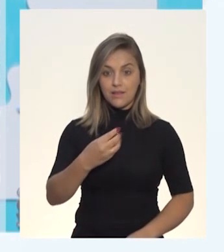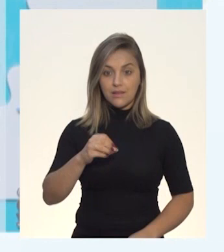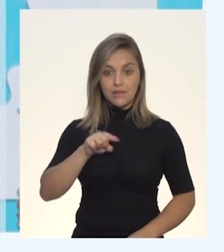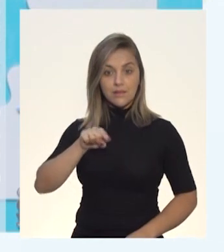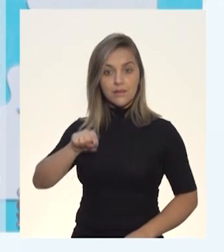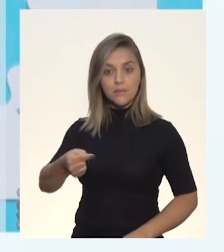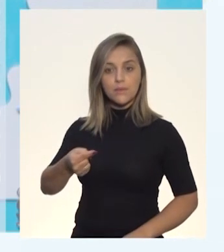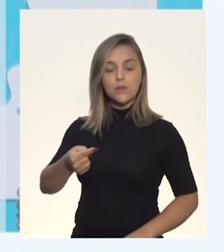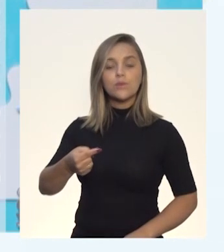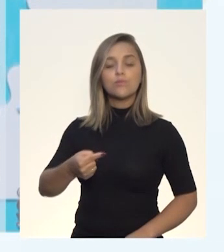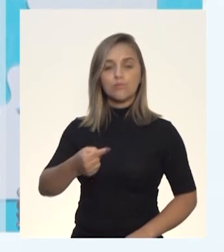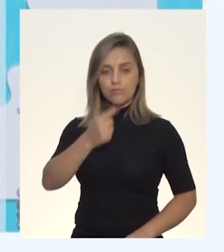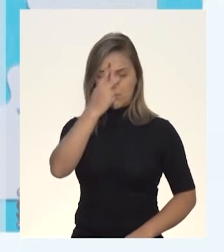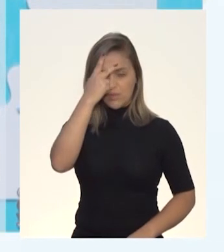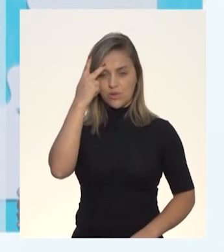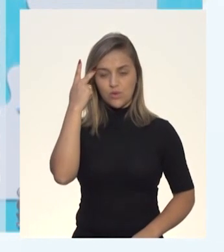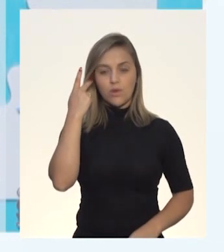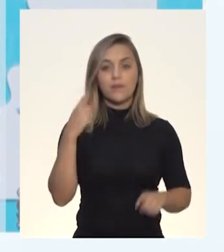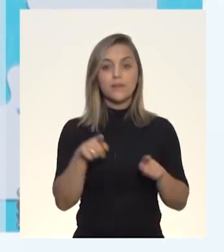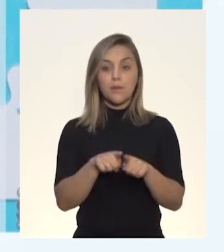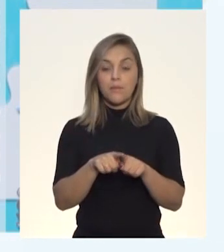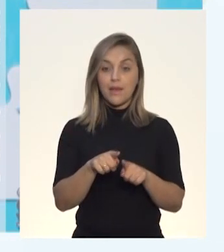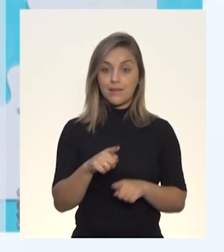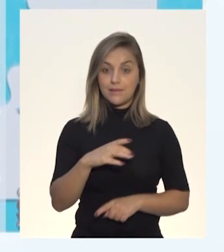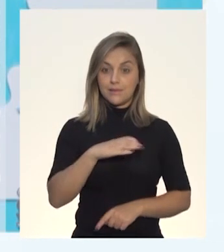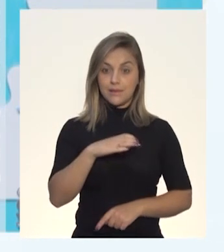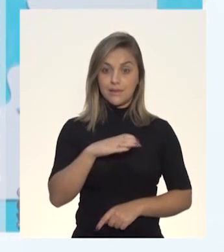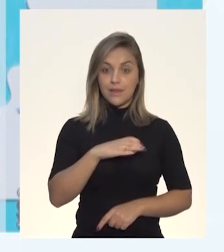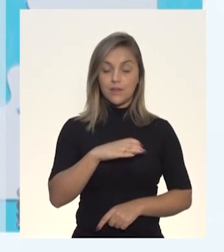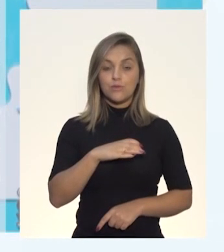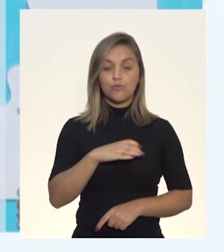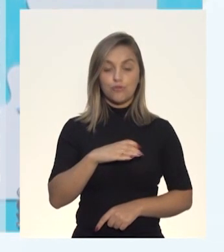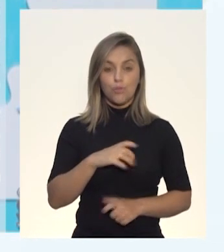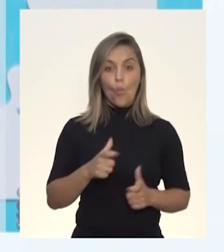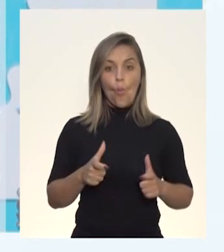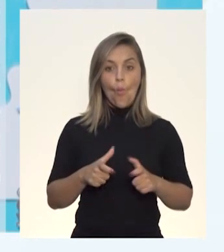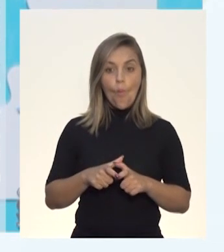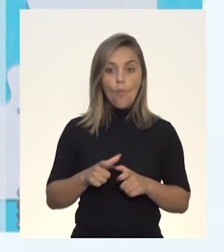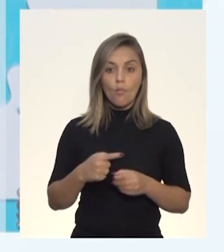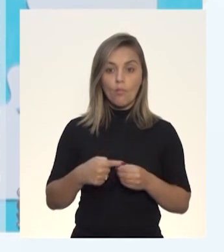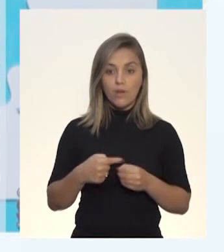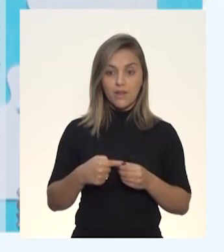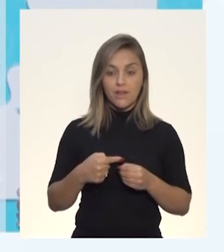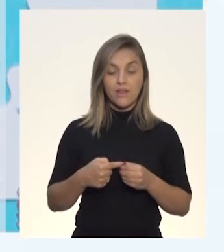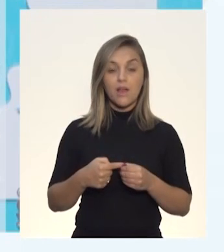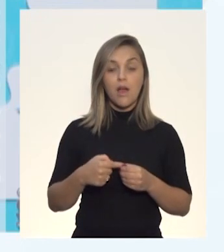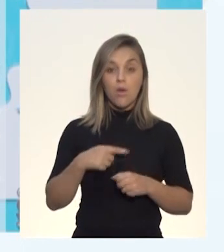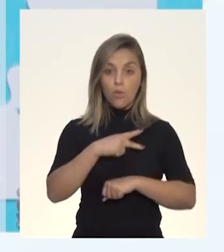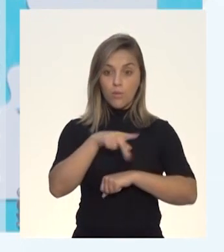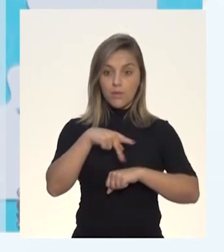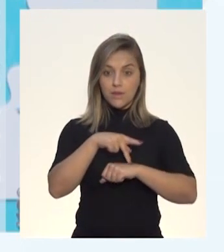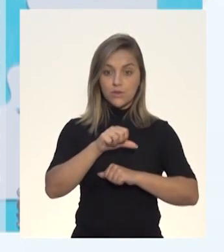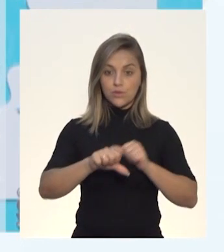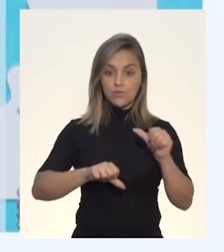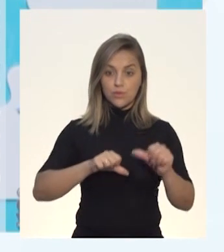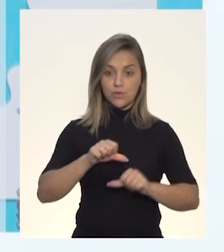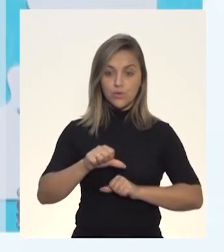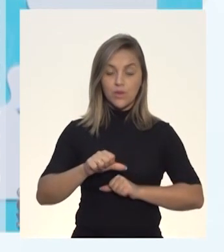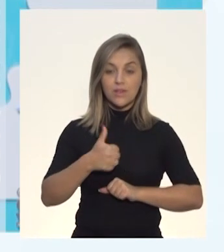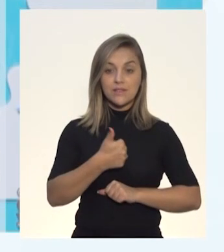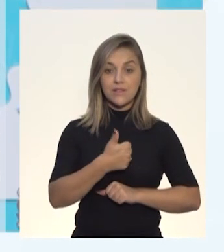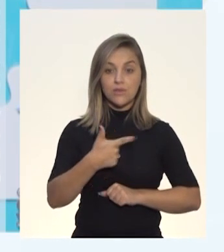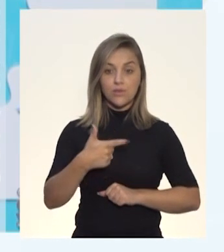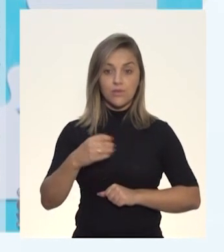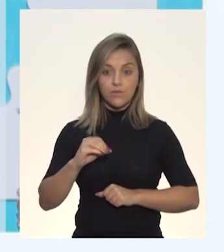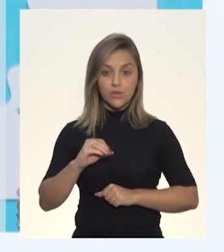em cidades do interior. Desde então, o país mudou. Quase 120 milhões de pessoas a